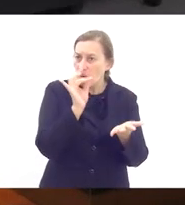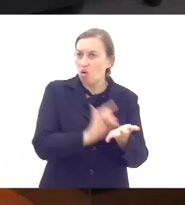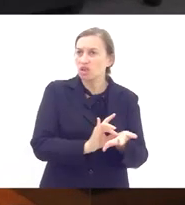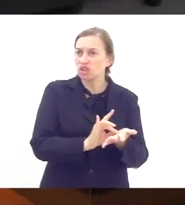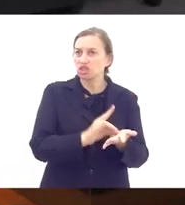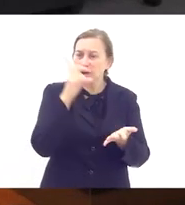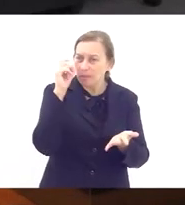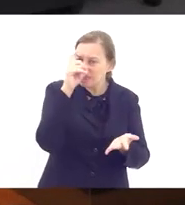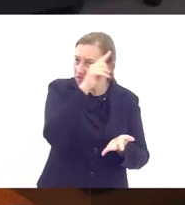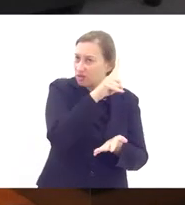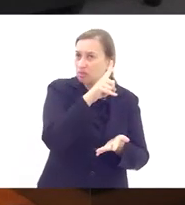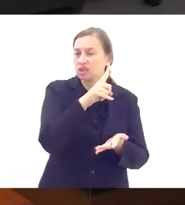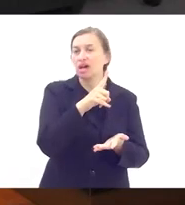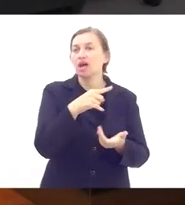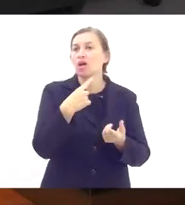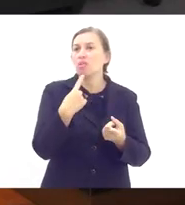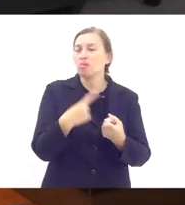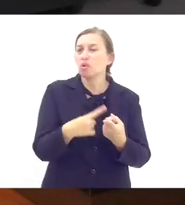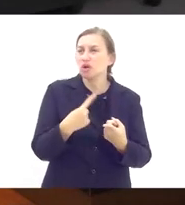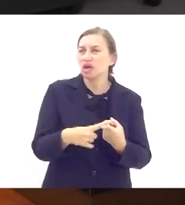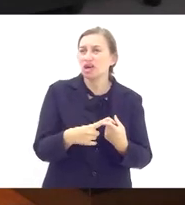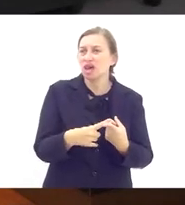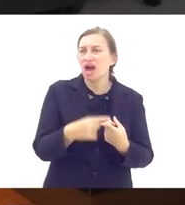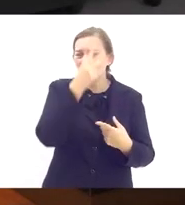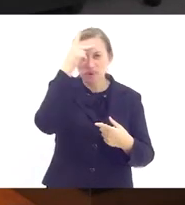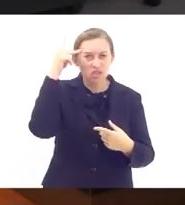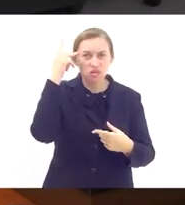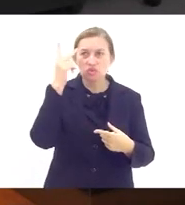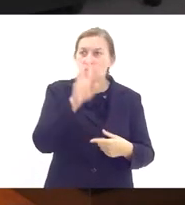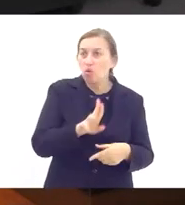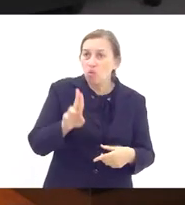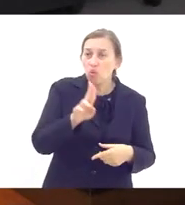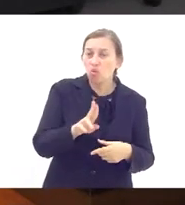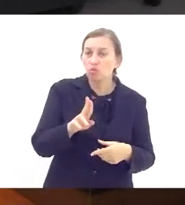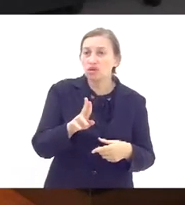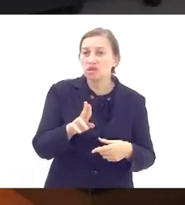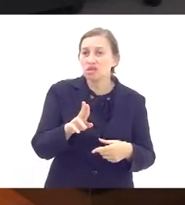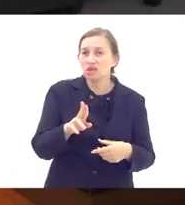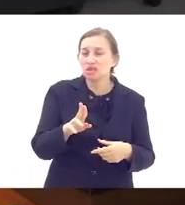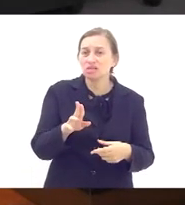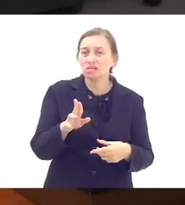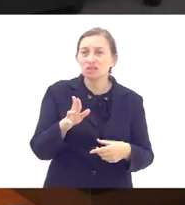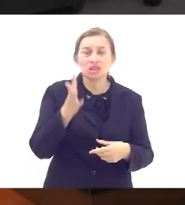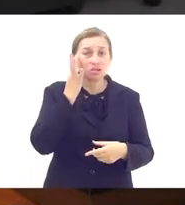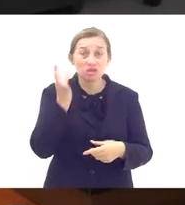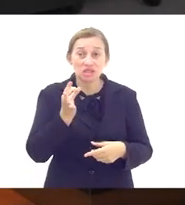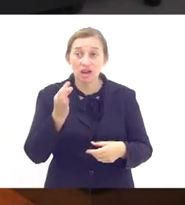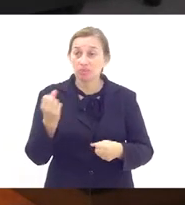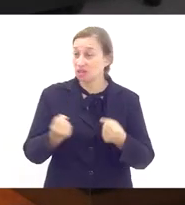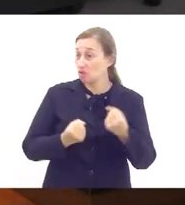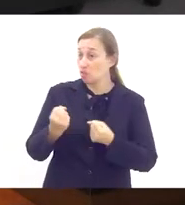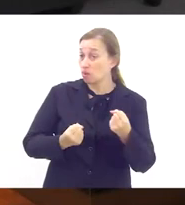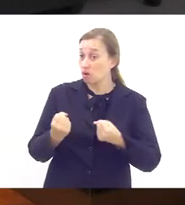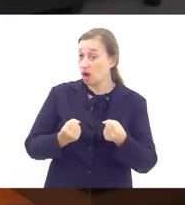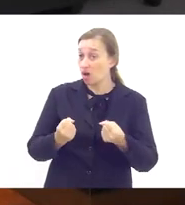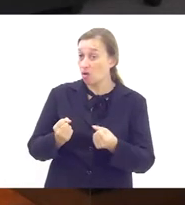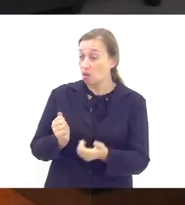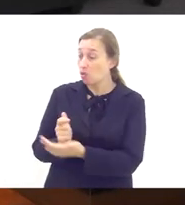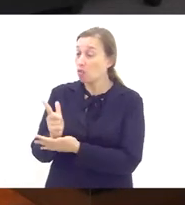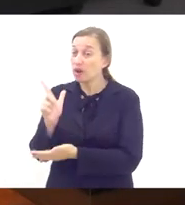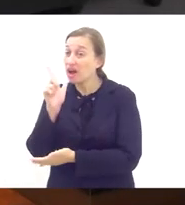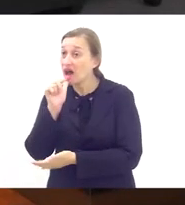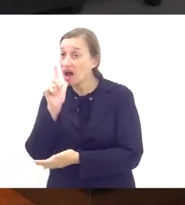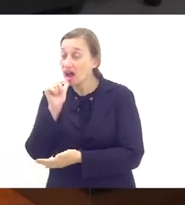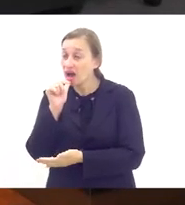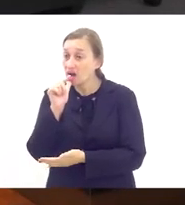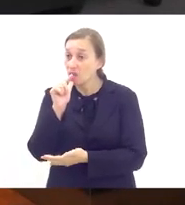justamente para dificultar, porque a pessoa consome, ela tá de passagem, está no sinal, está de passagem, está na praça, está de passagem. Óbvio que